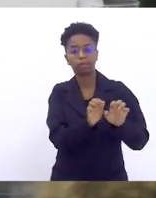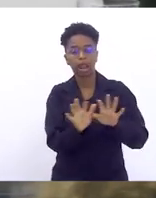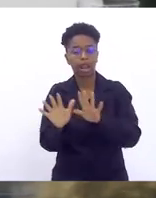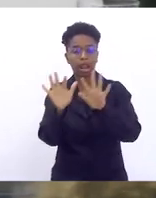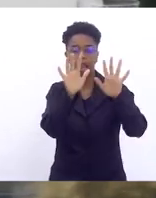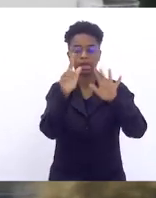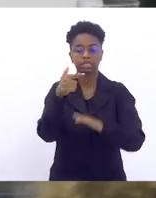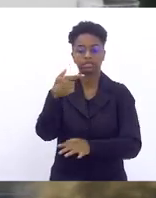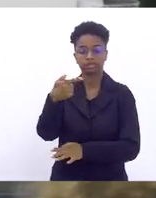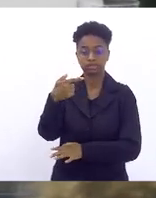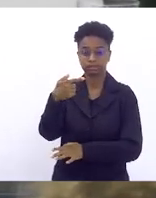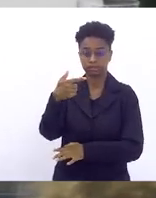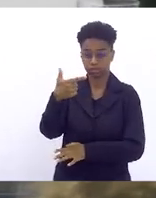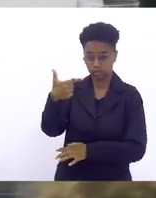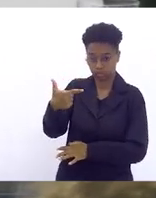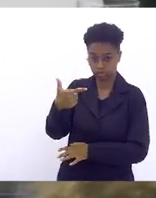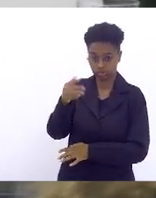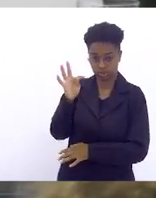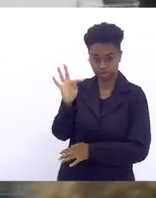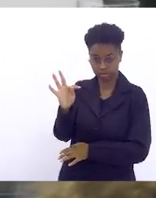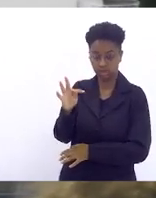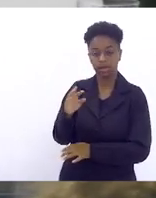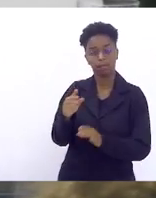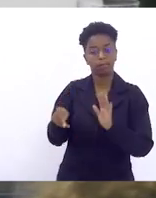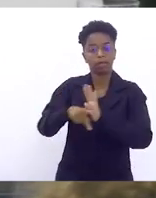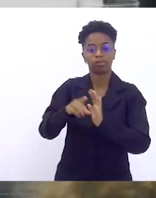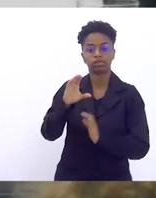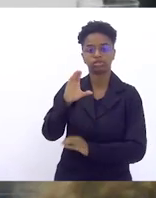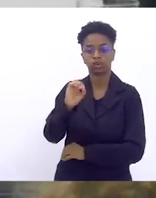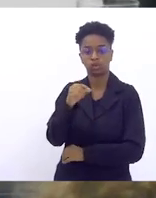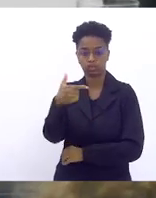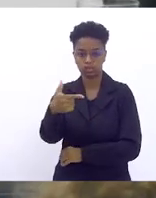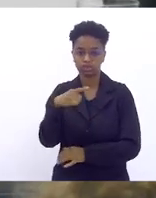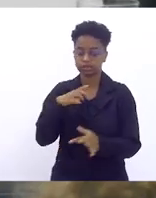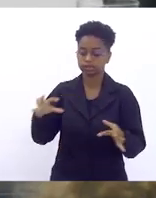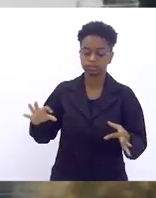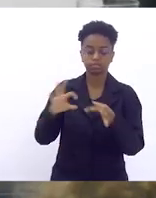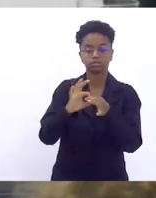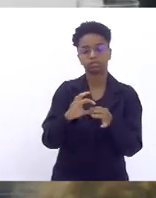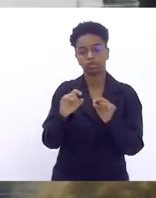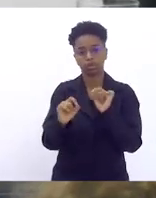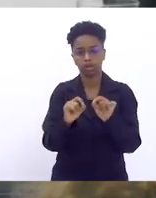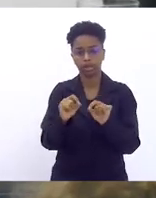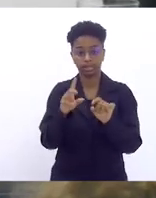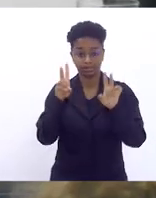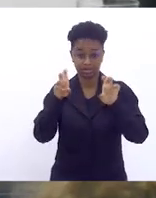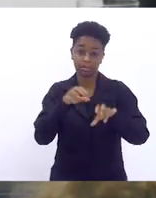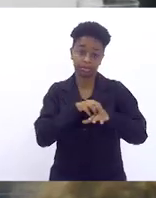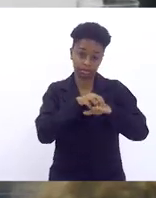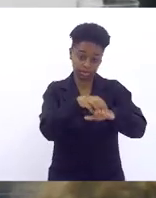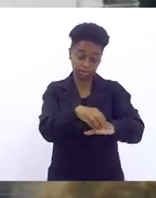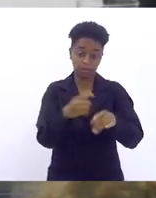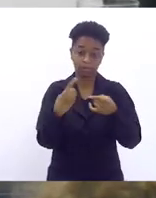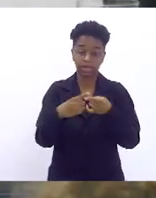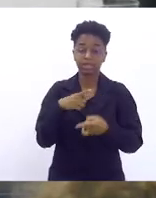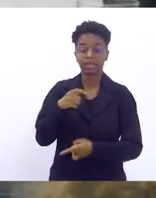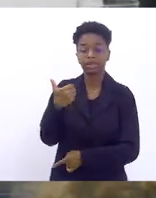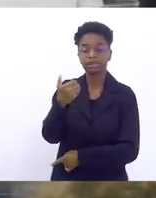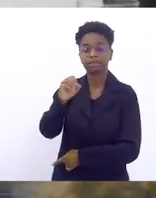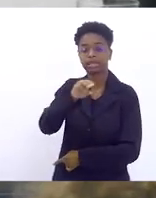de CO2 muito disso tem uma relação Direta com a questão do transporte 10 milhões